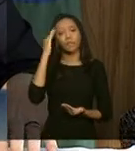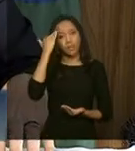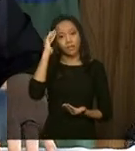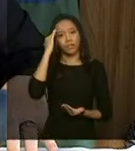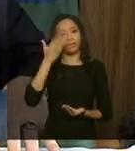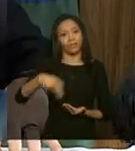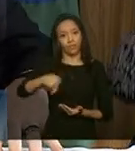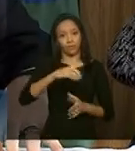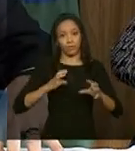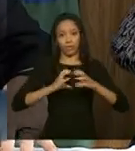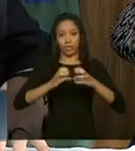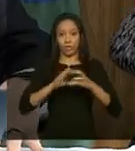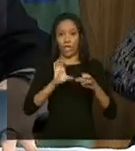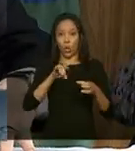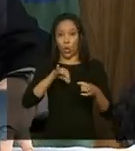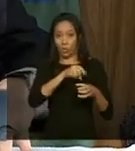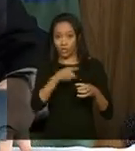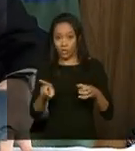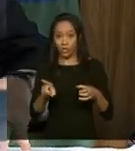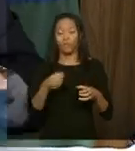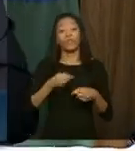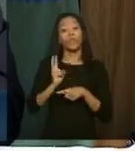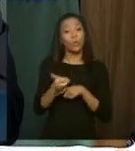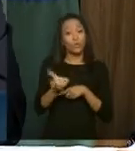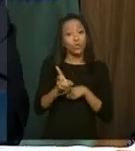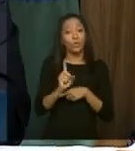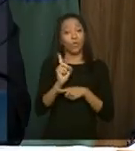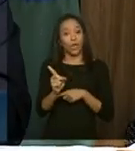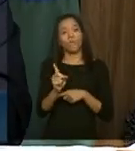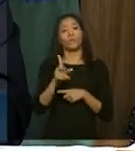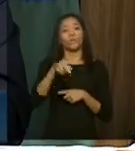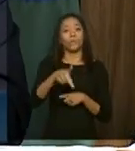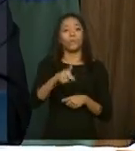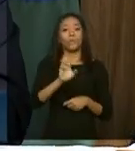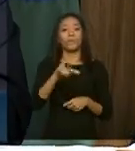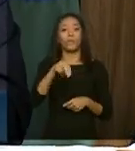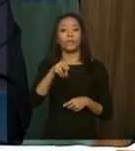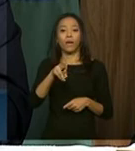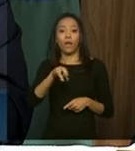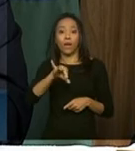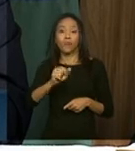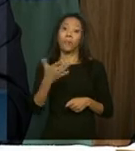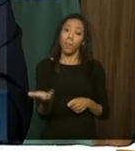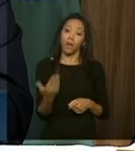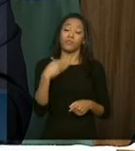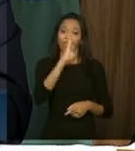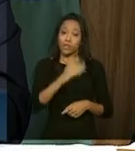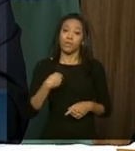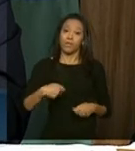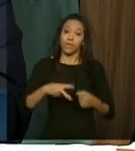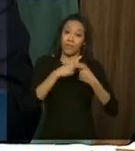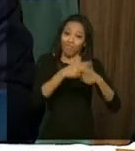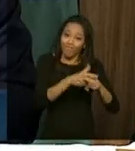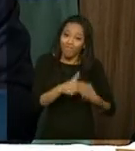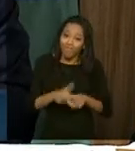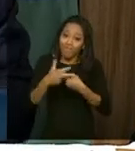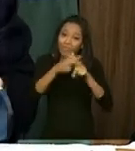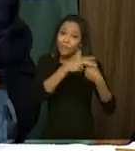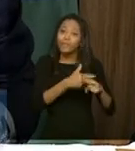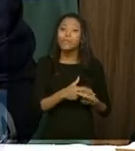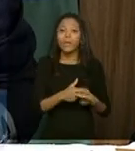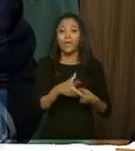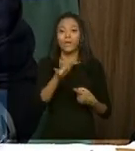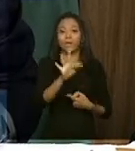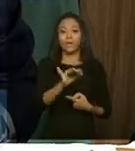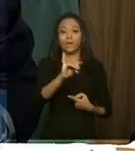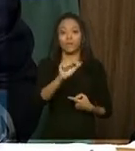Orçamento, esperamos que isso seja mantido no plenário, mas o país vai ter que fazer ajuste fiscal. E, ao mesmo tempo, nós não